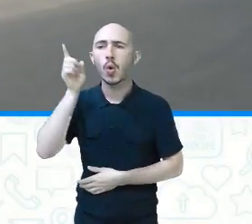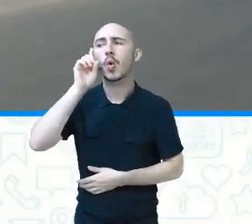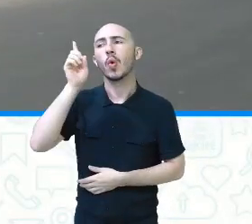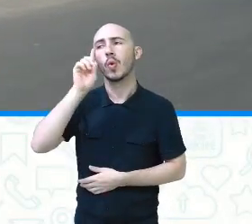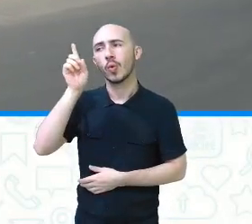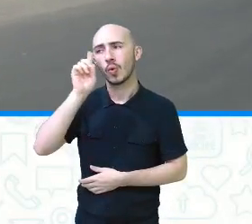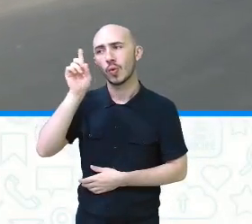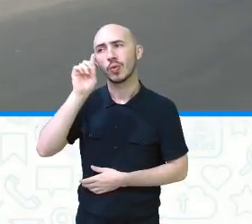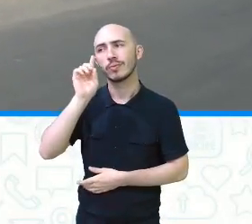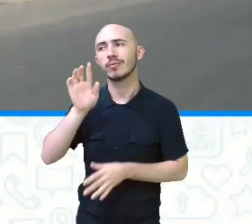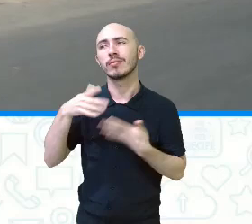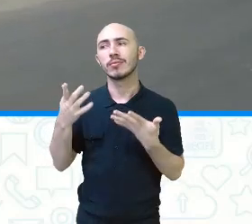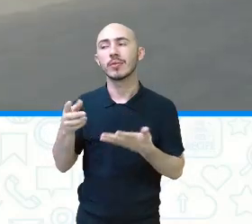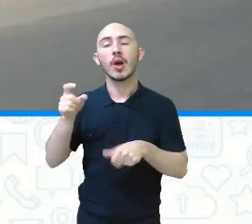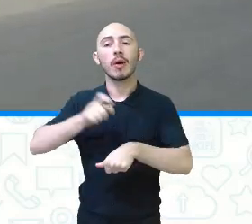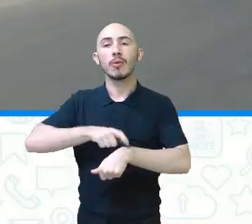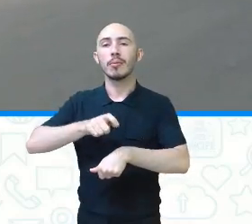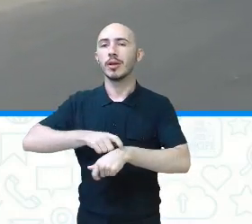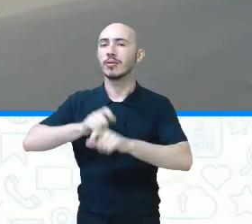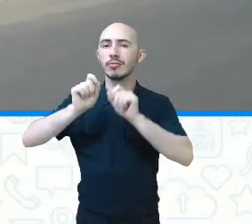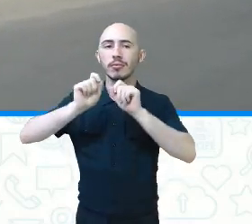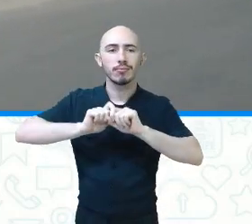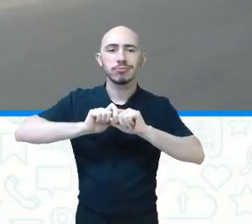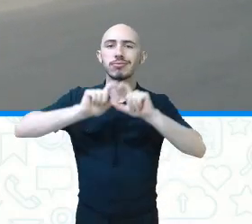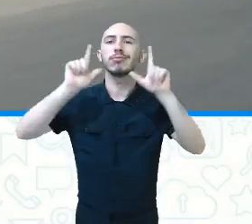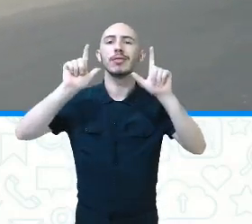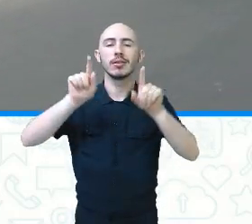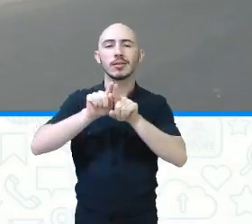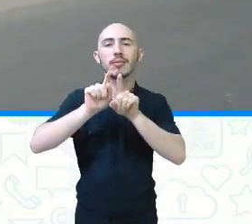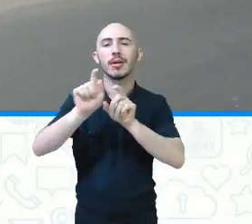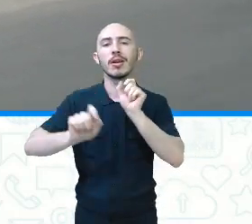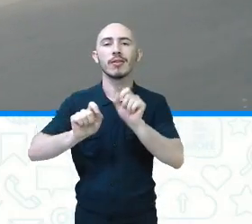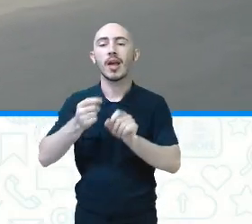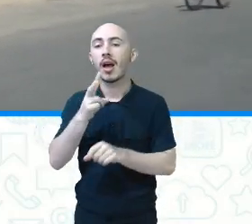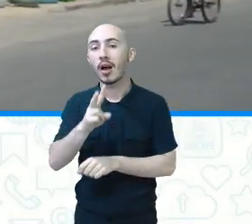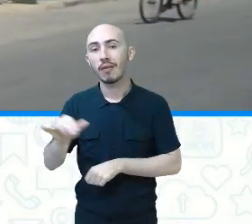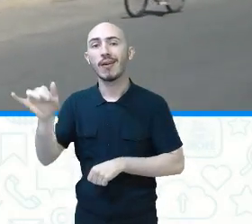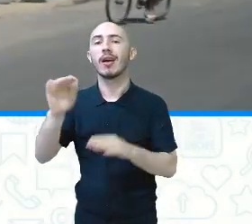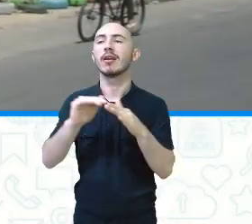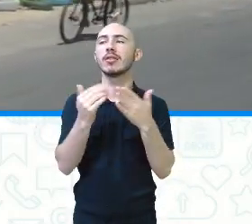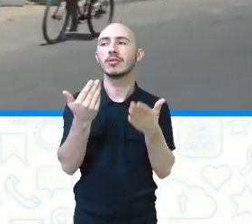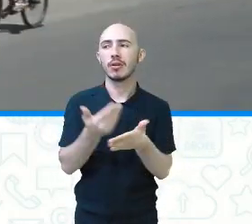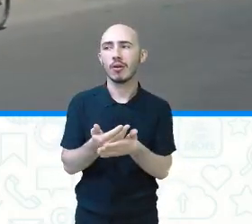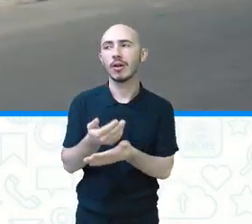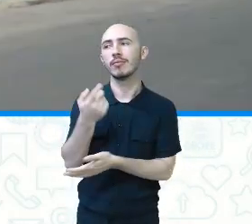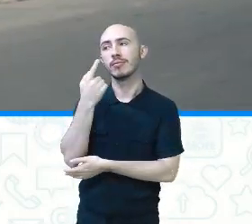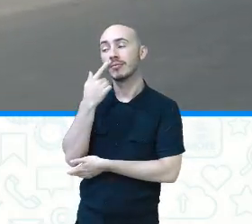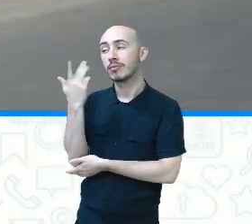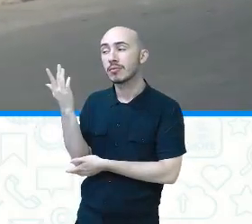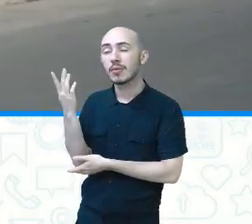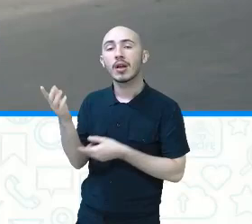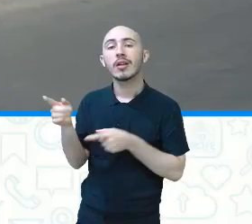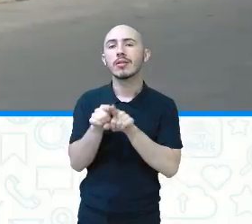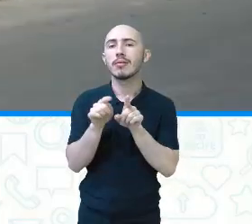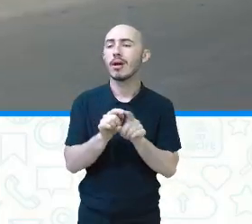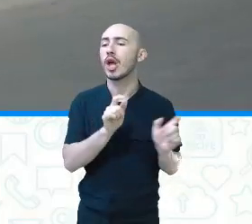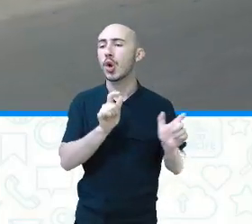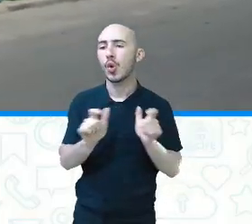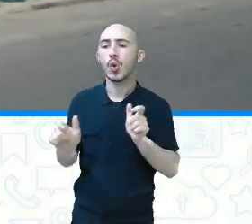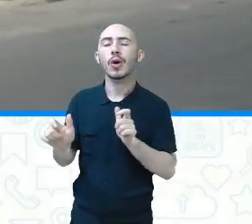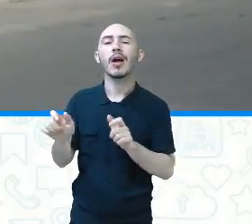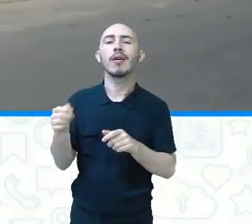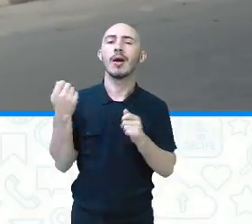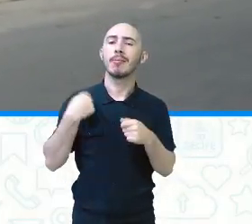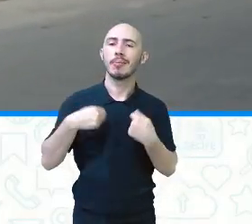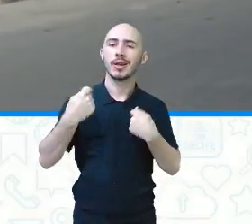dia. Quando a gente acorda, quando a gente vai para a escola, são locais onde a gente também precisa preservar,